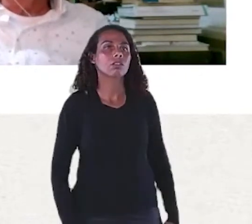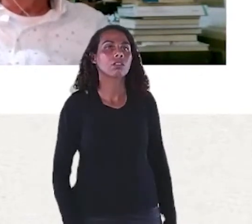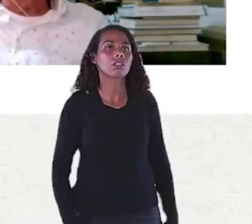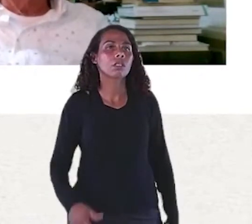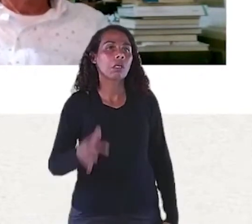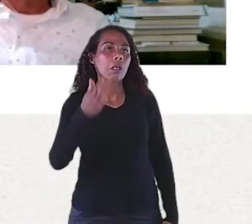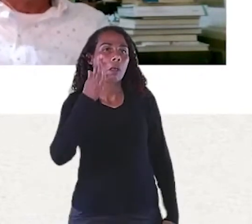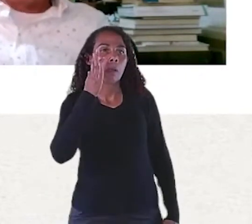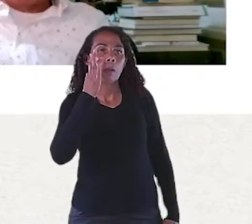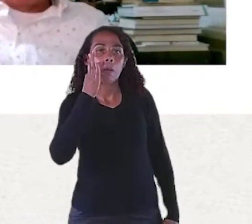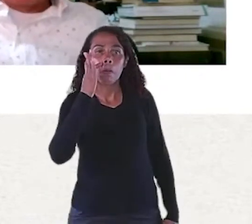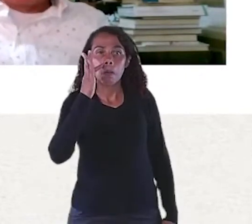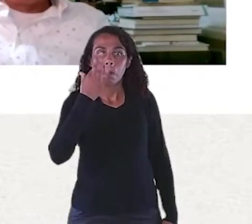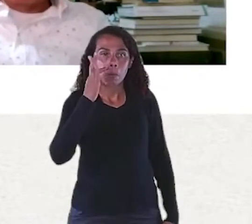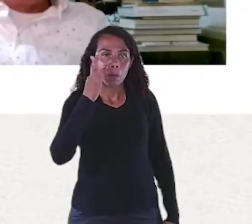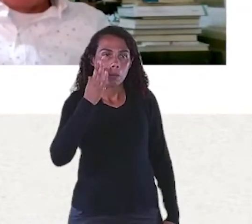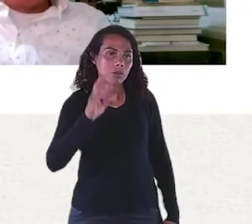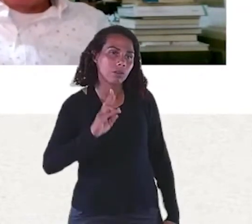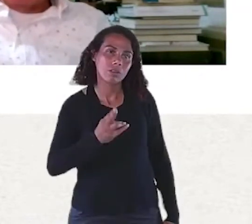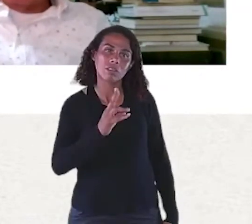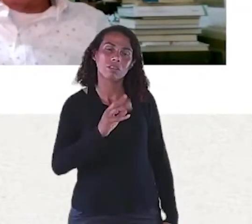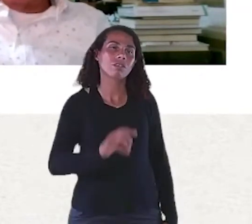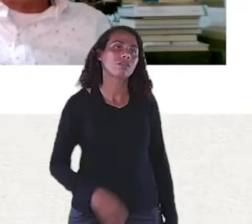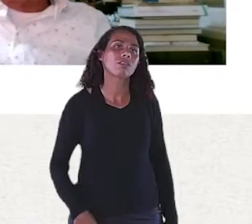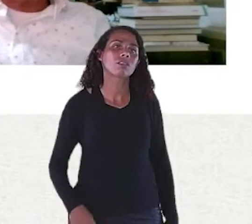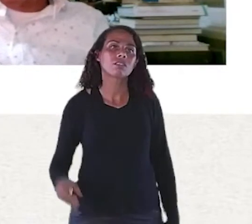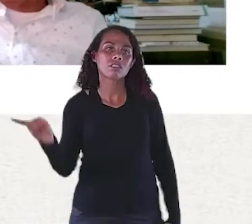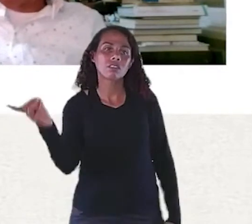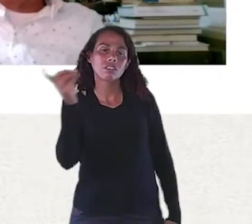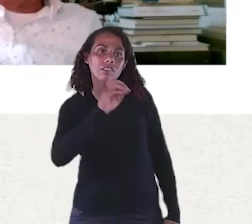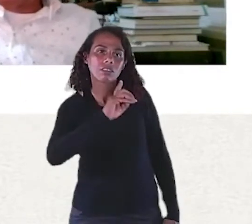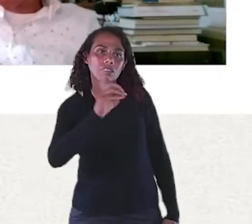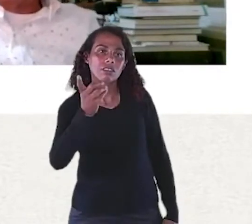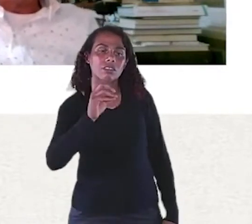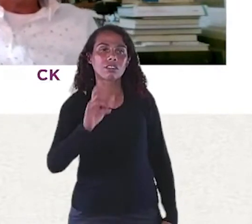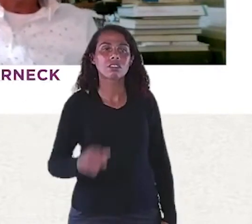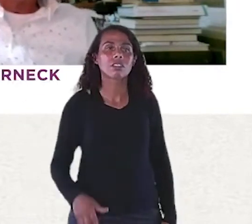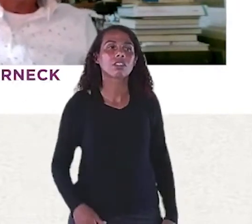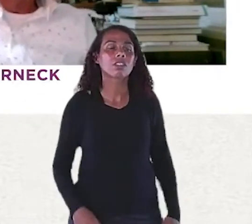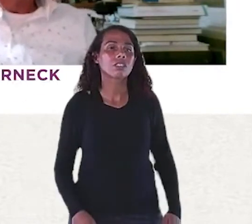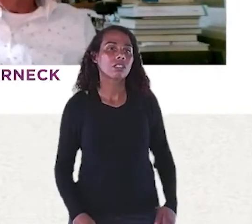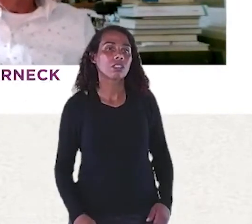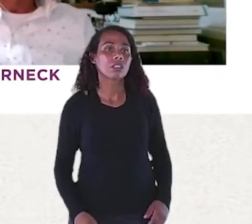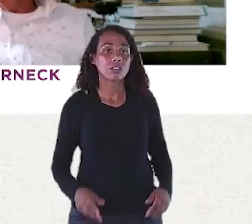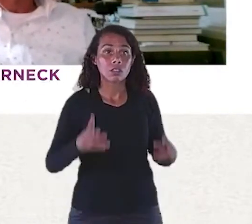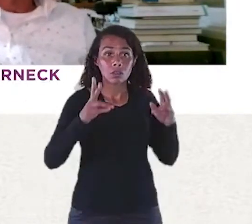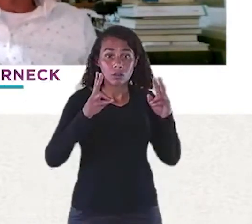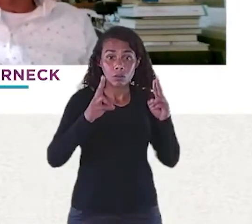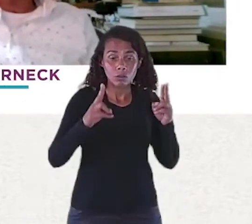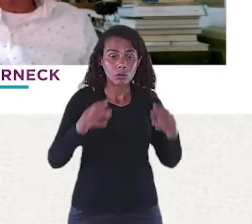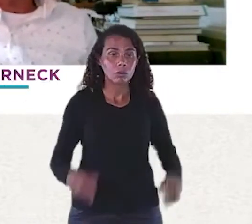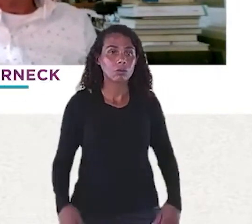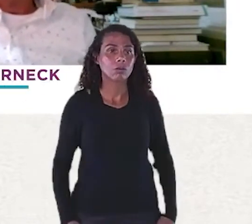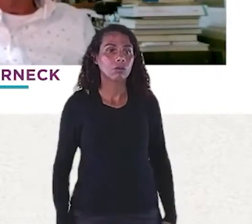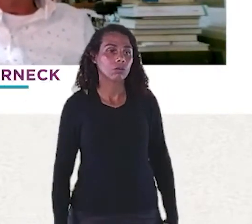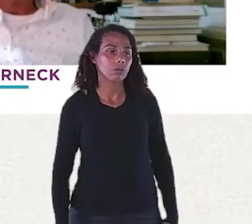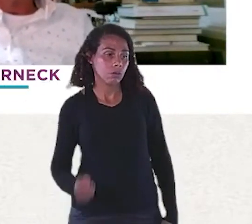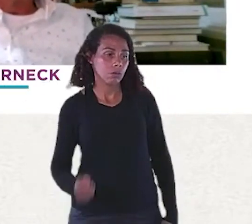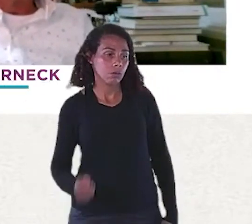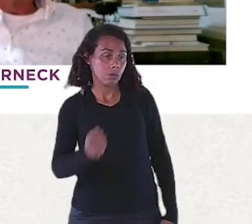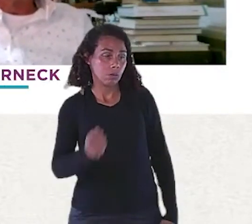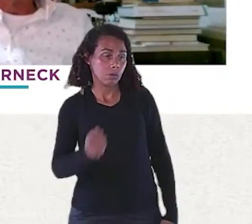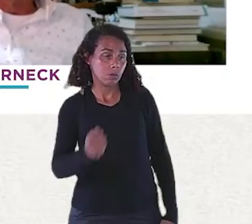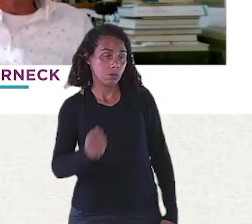coisa toda, mas isso está indo, é um motivo de agonia para mim, eu acho que não só para mim, talvez também lá